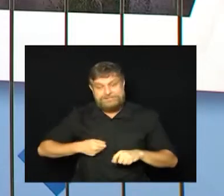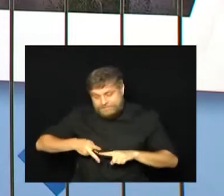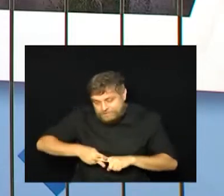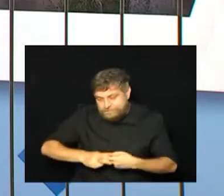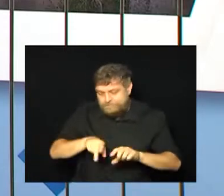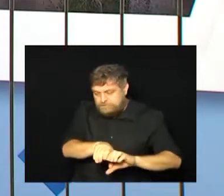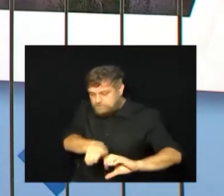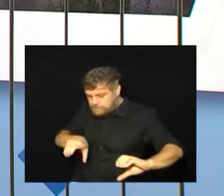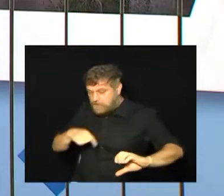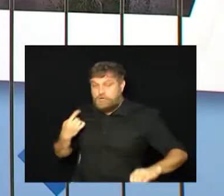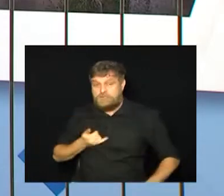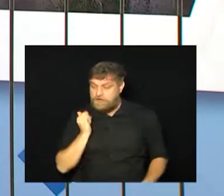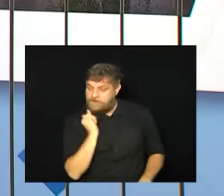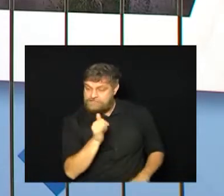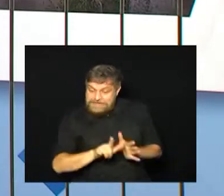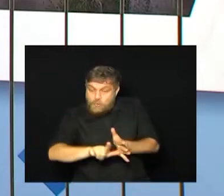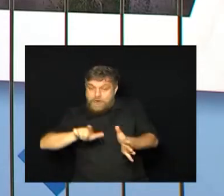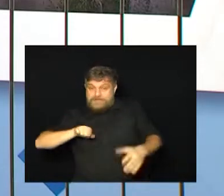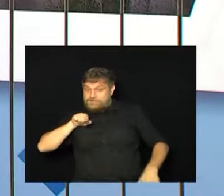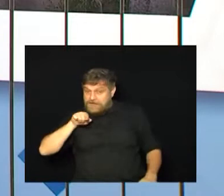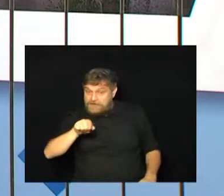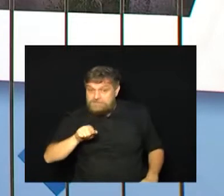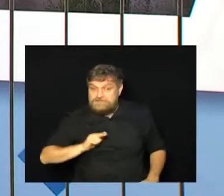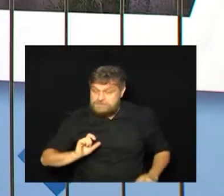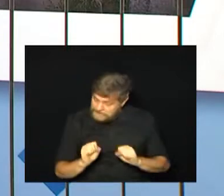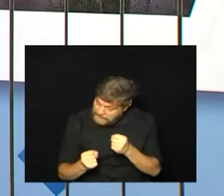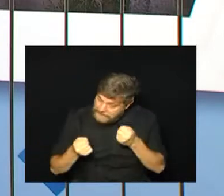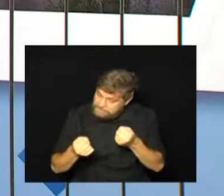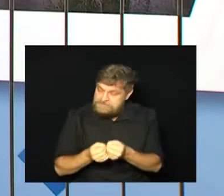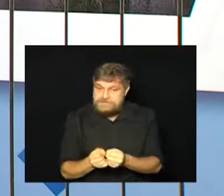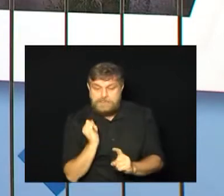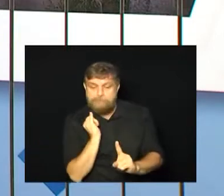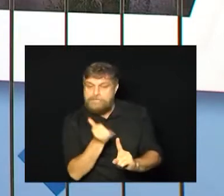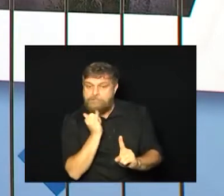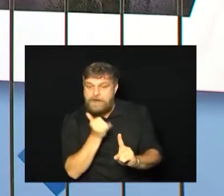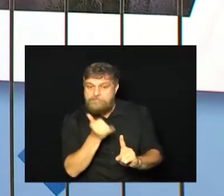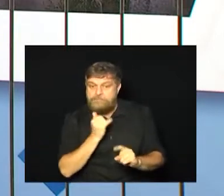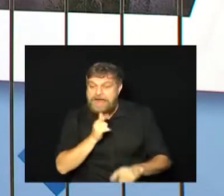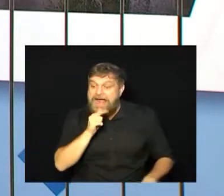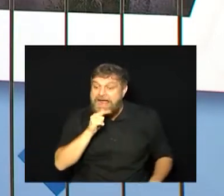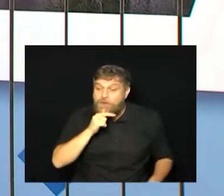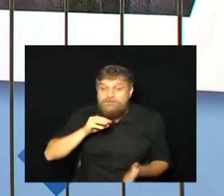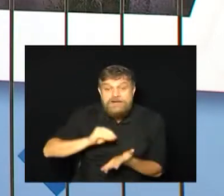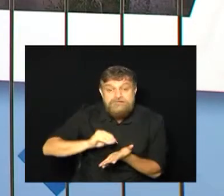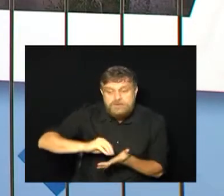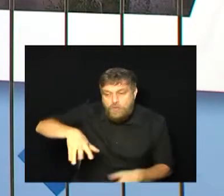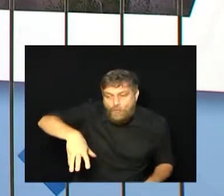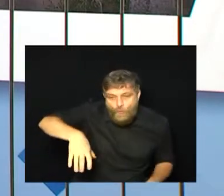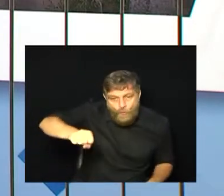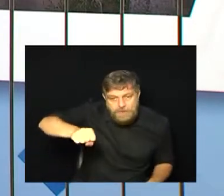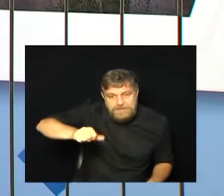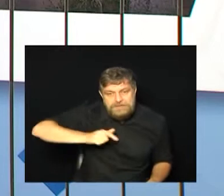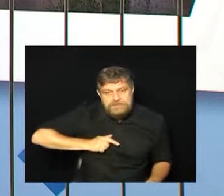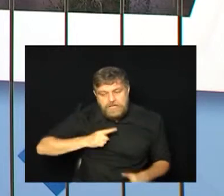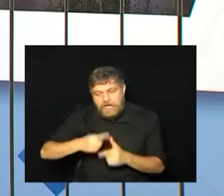por isso a gente já está aqui adiantando para você, reforçando, avisando que vai faltar água, mas depois vai resolver o problema de